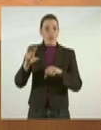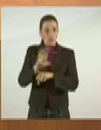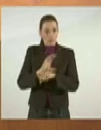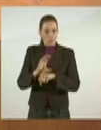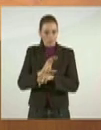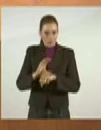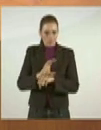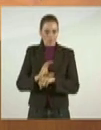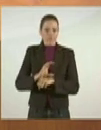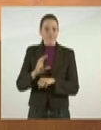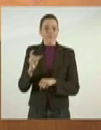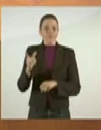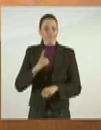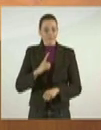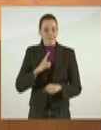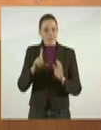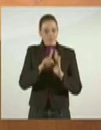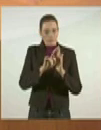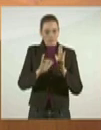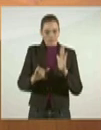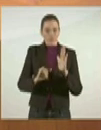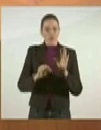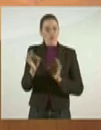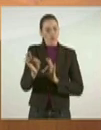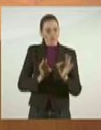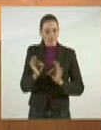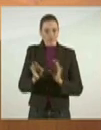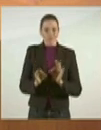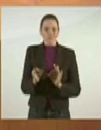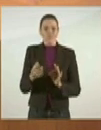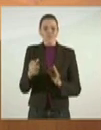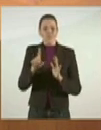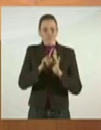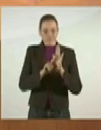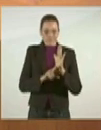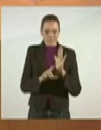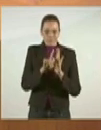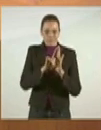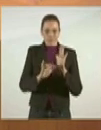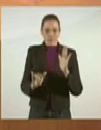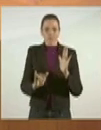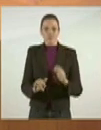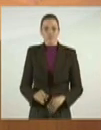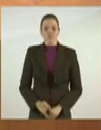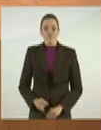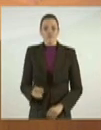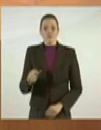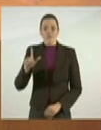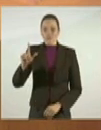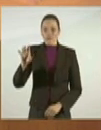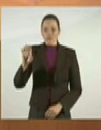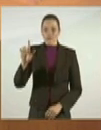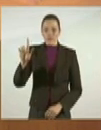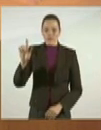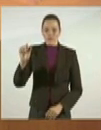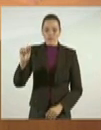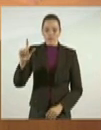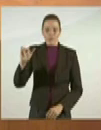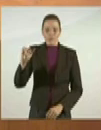prua prua os princípios notad hores da administração pública dentre os quais legalidade impessoalidade